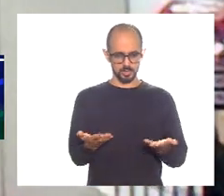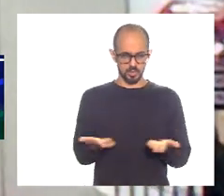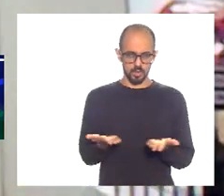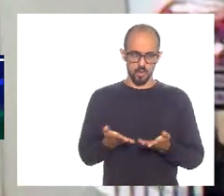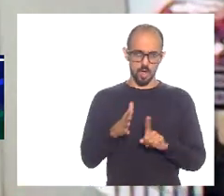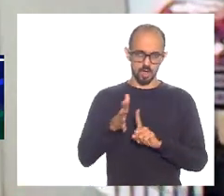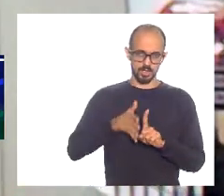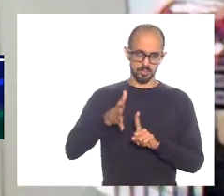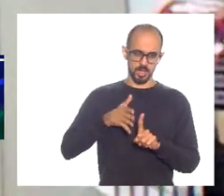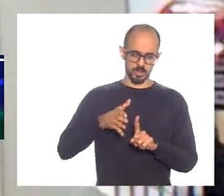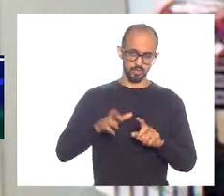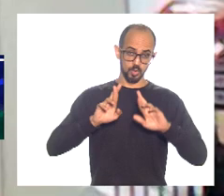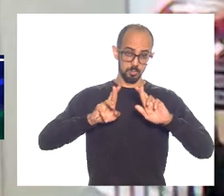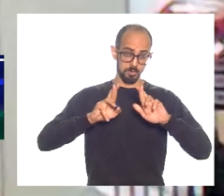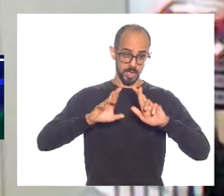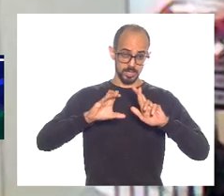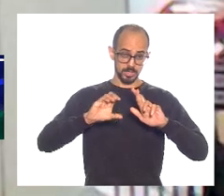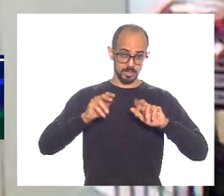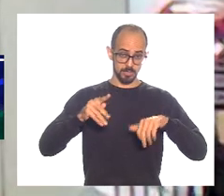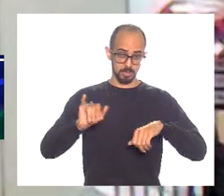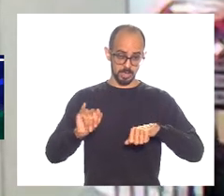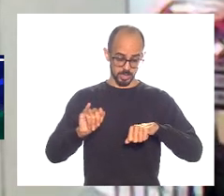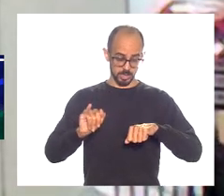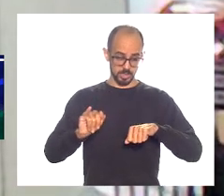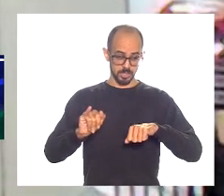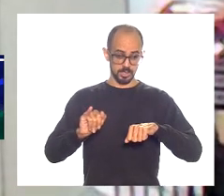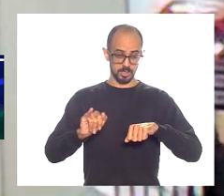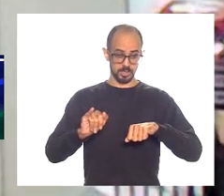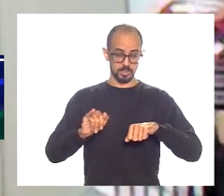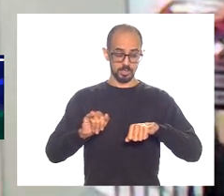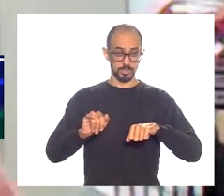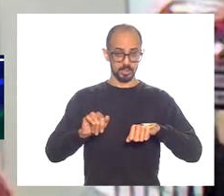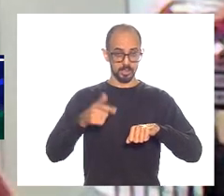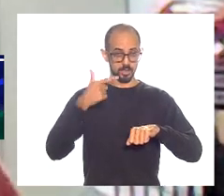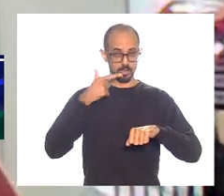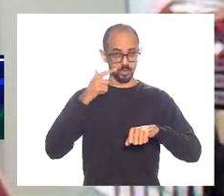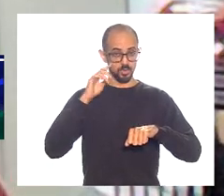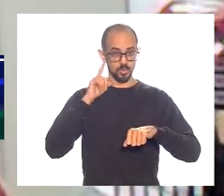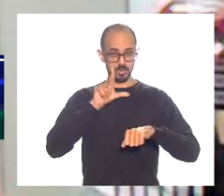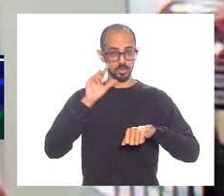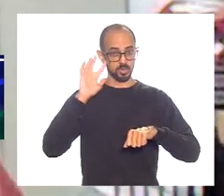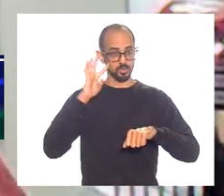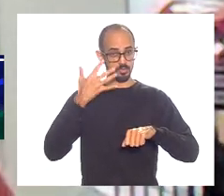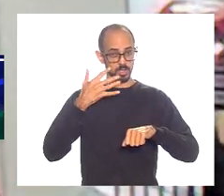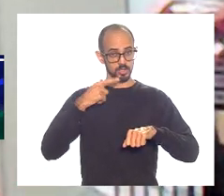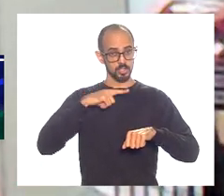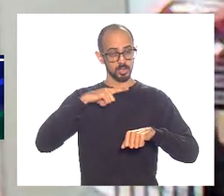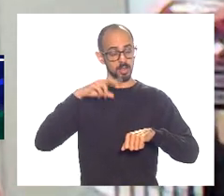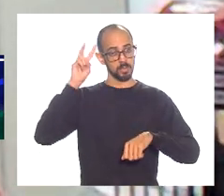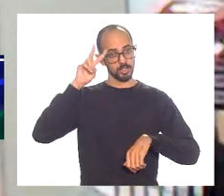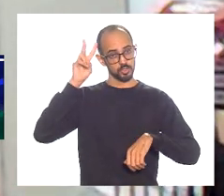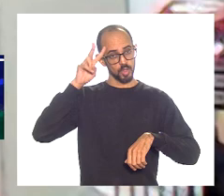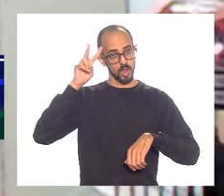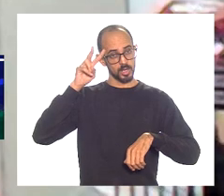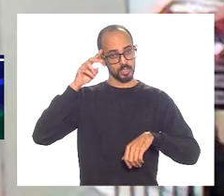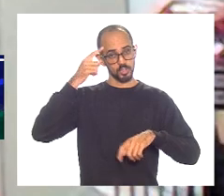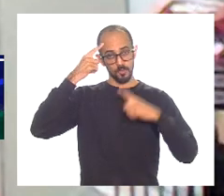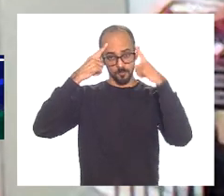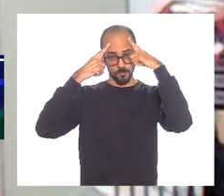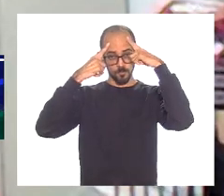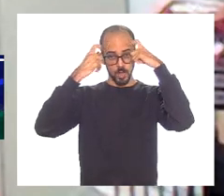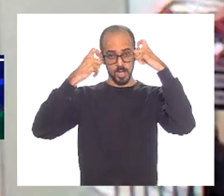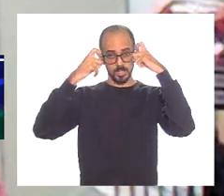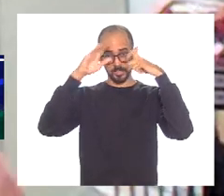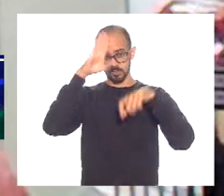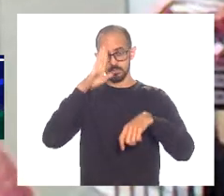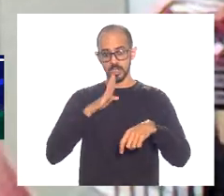espero que essa CPI vá fundo. A gente, no Brasil, tem um país com uma história de muita violência. Então, de alguma forma,